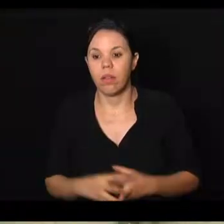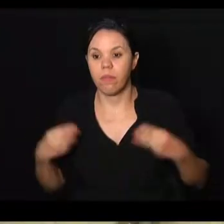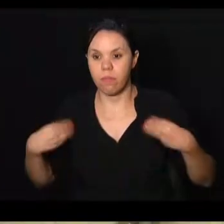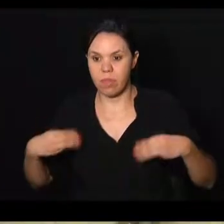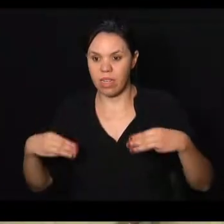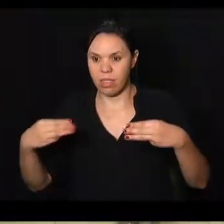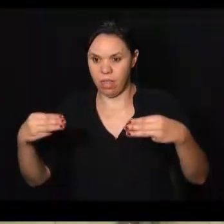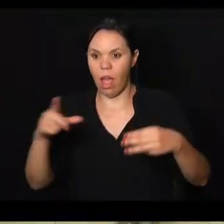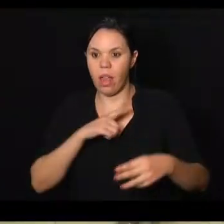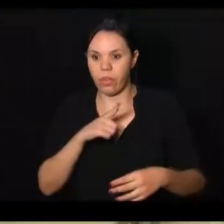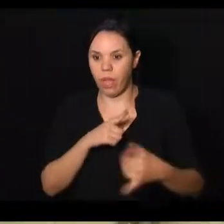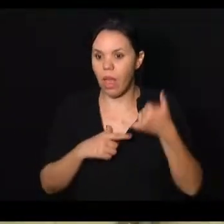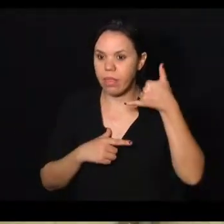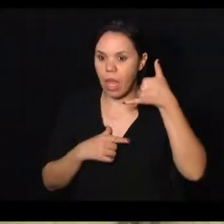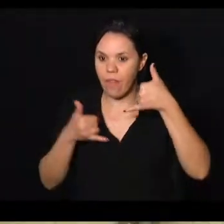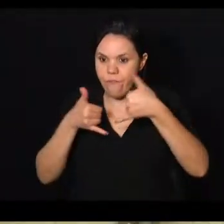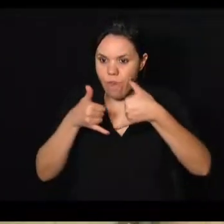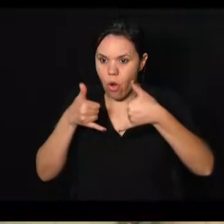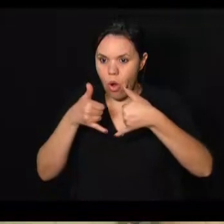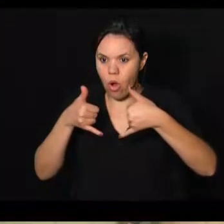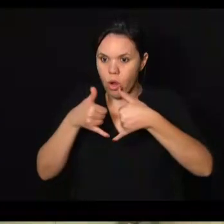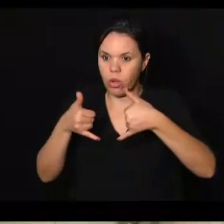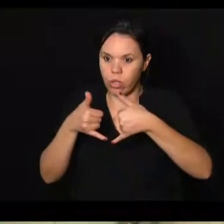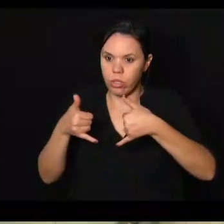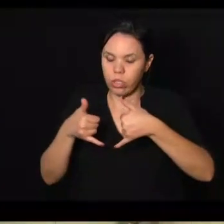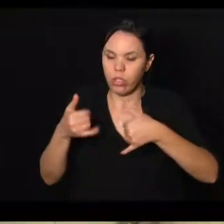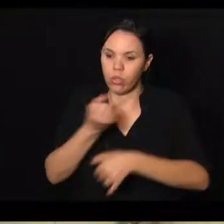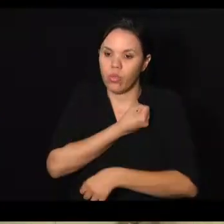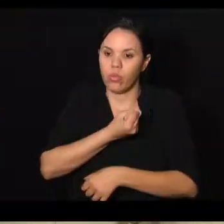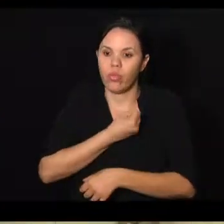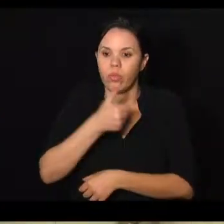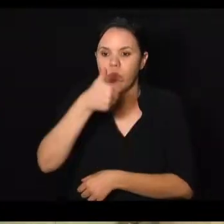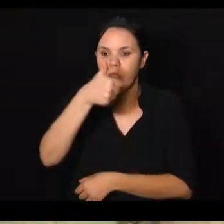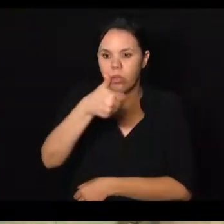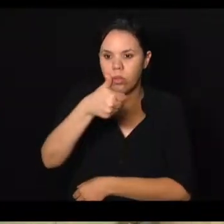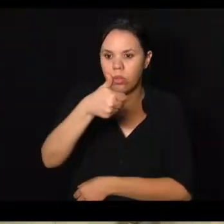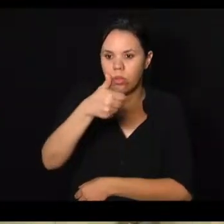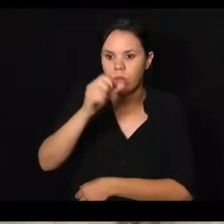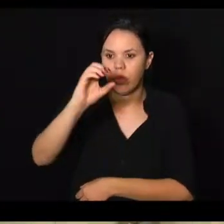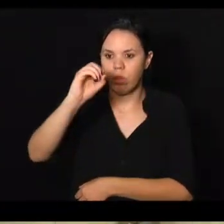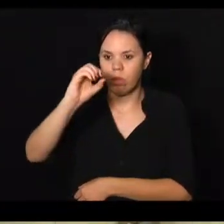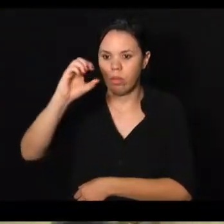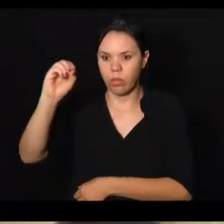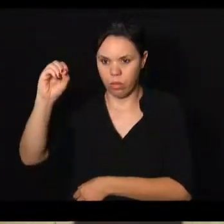E é por meio do Disque 100 que a gente recebe as denúncias de violência.